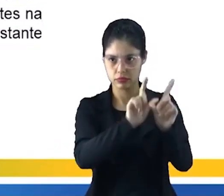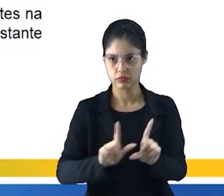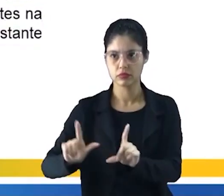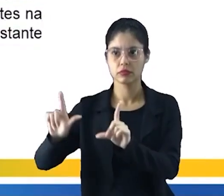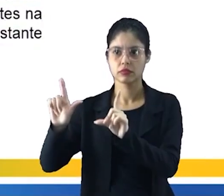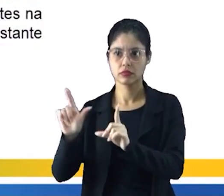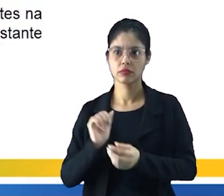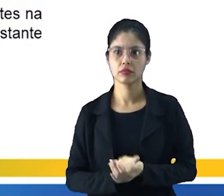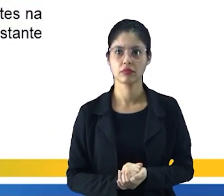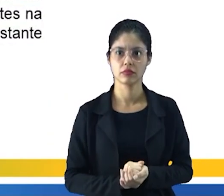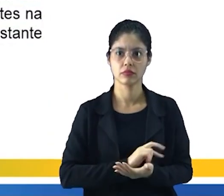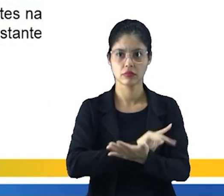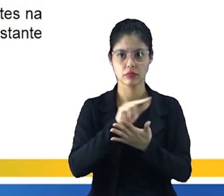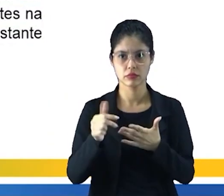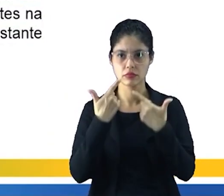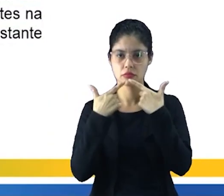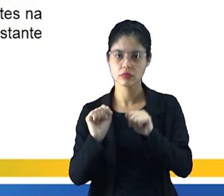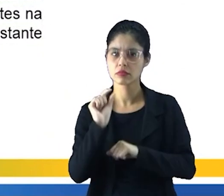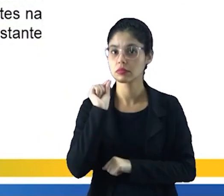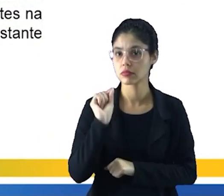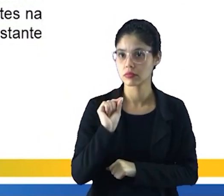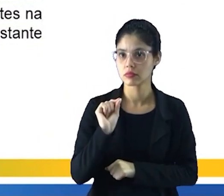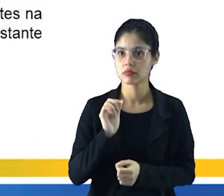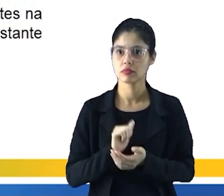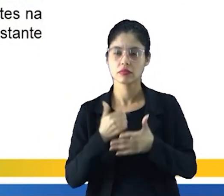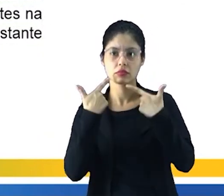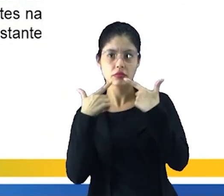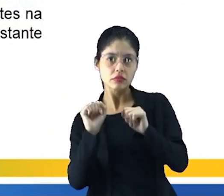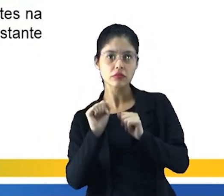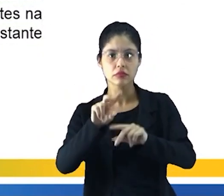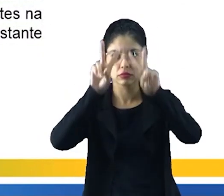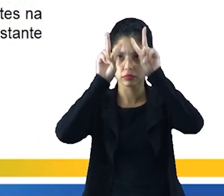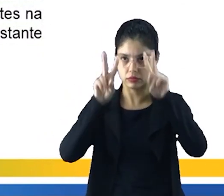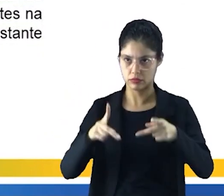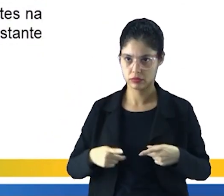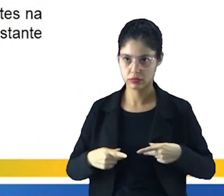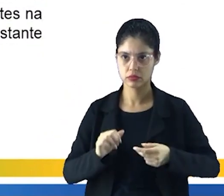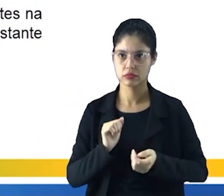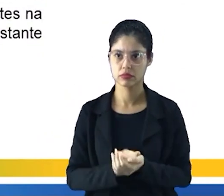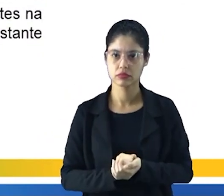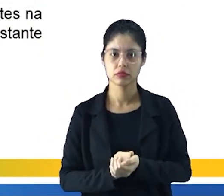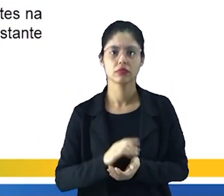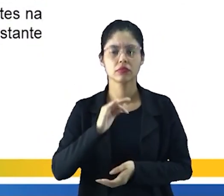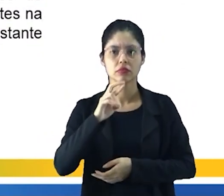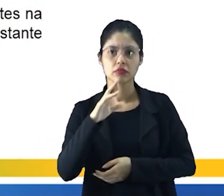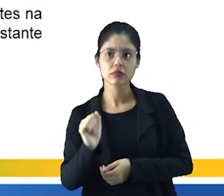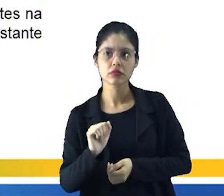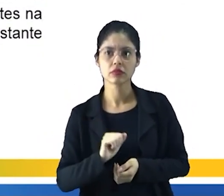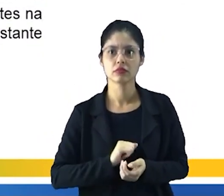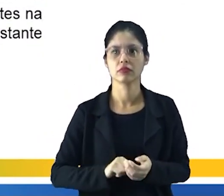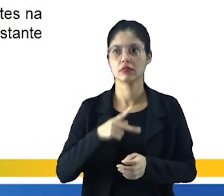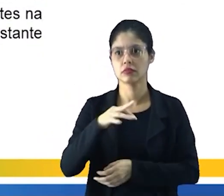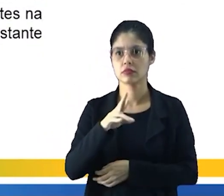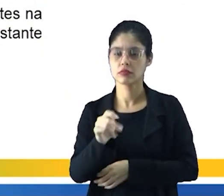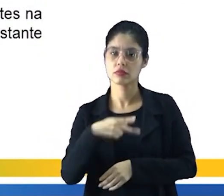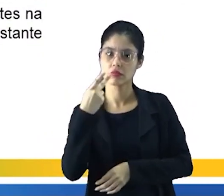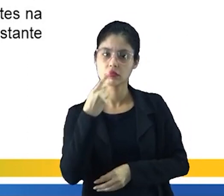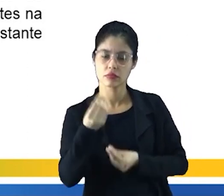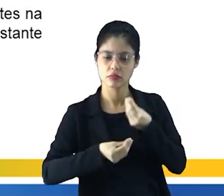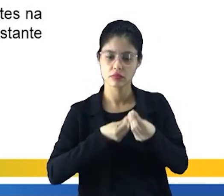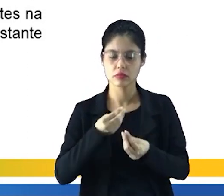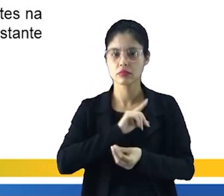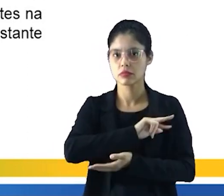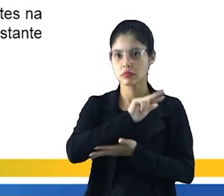aí, vamos lá. Variação linguística é o quê? As línguas humanas são constituídas de uma multiplicidade de formas